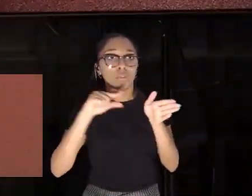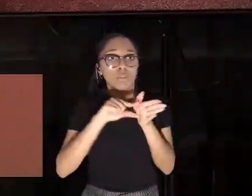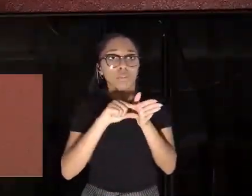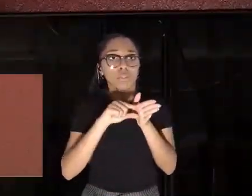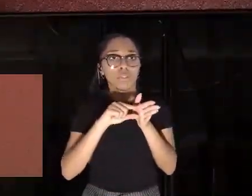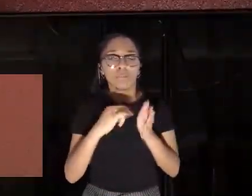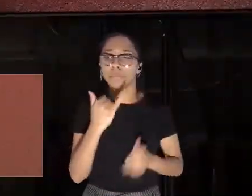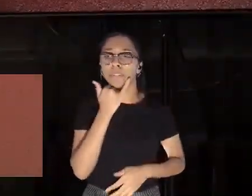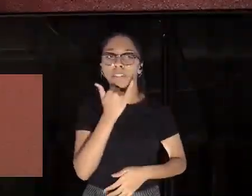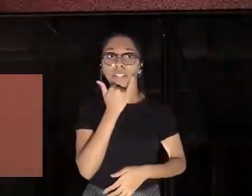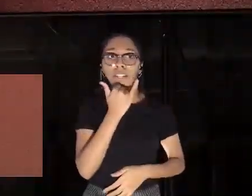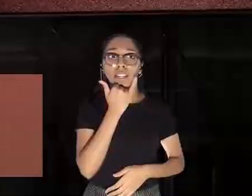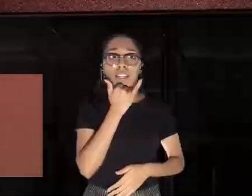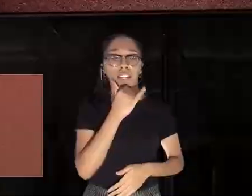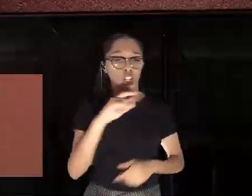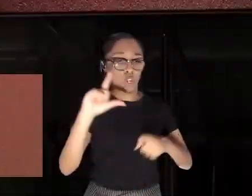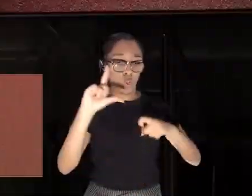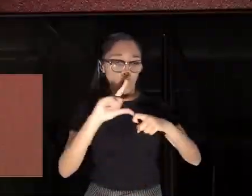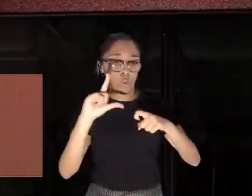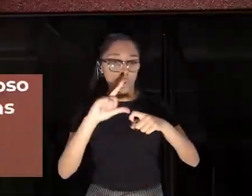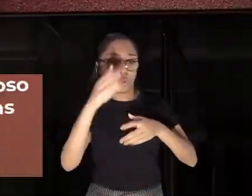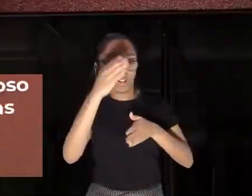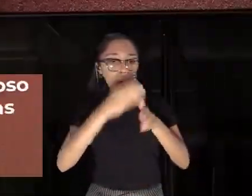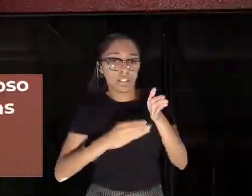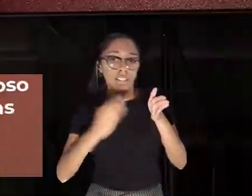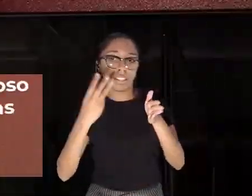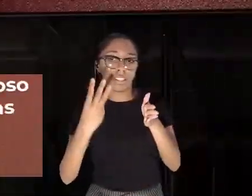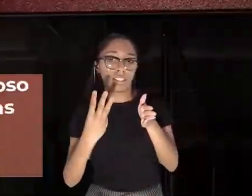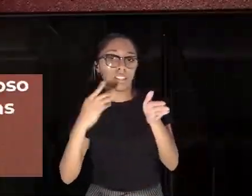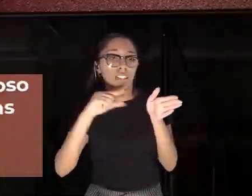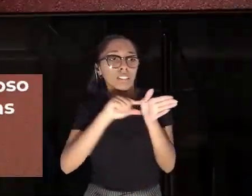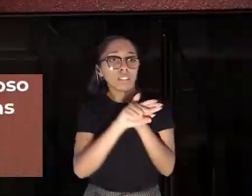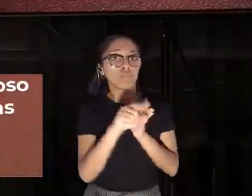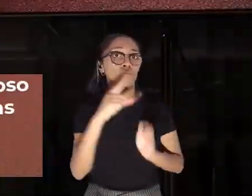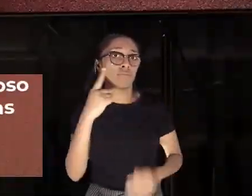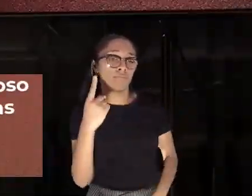Perdão, perdão, perdão. Lucas 3,16.